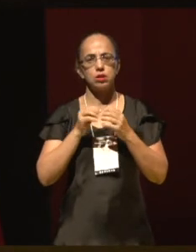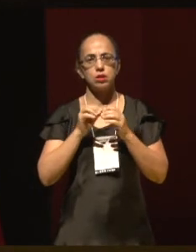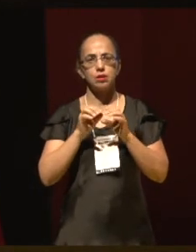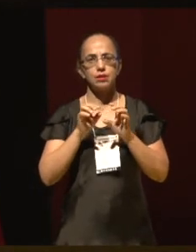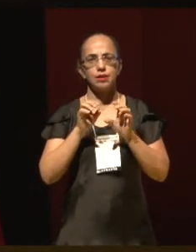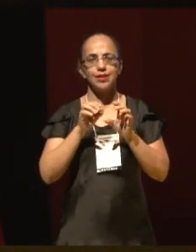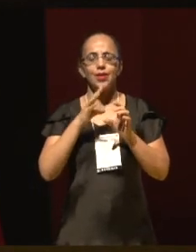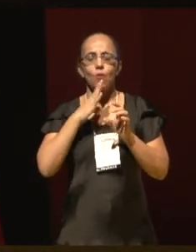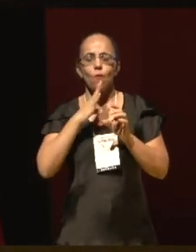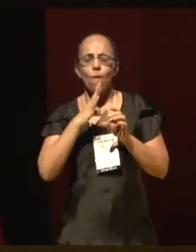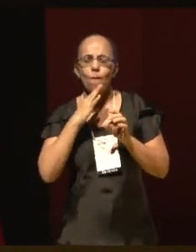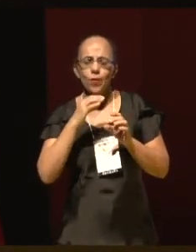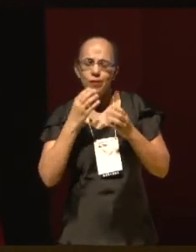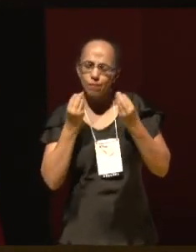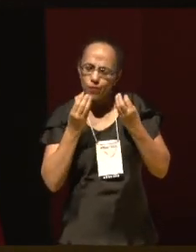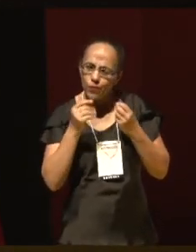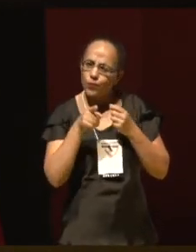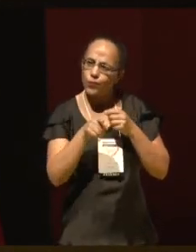relacionamento.